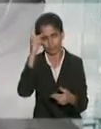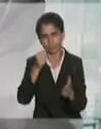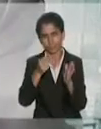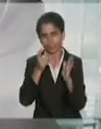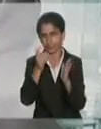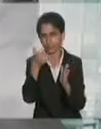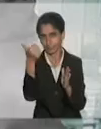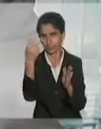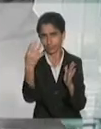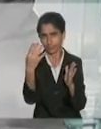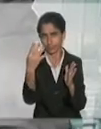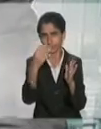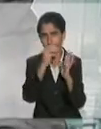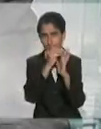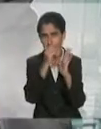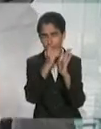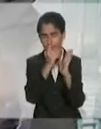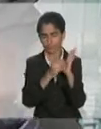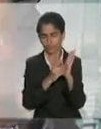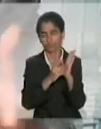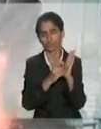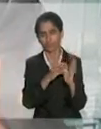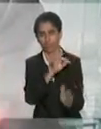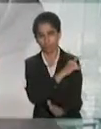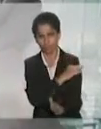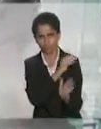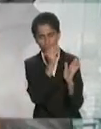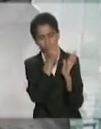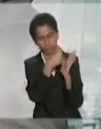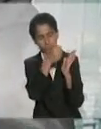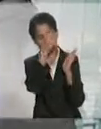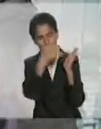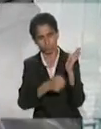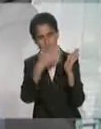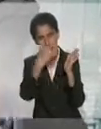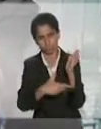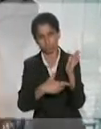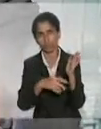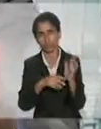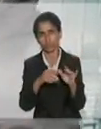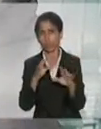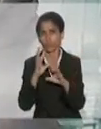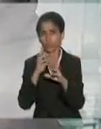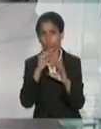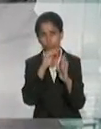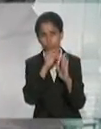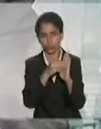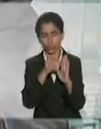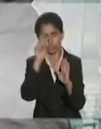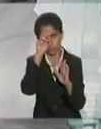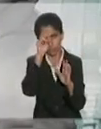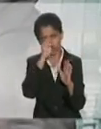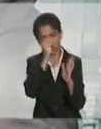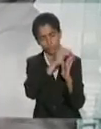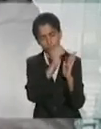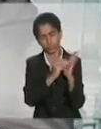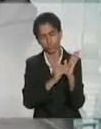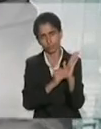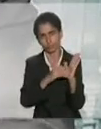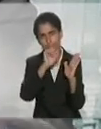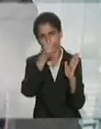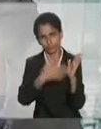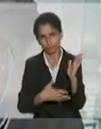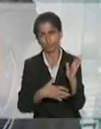14 decretos foram tecnicamente justificados e todo o histórico dos mesmos estariam dentro